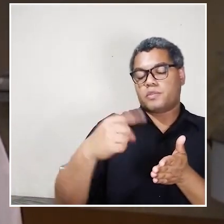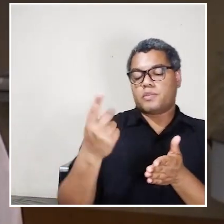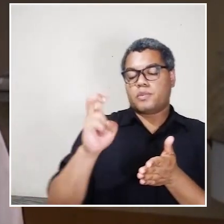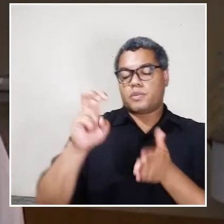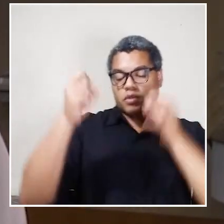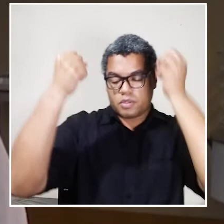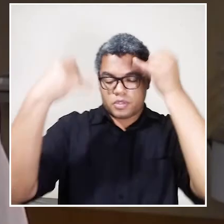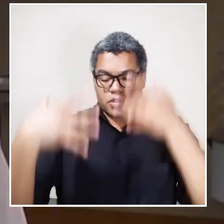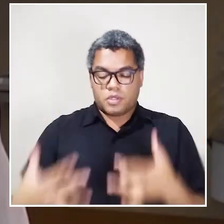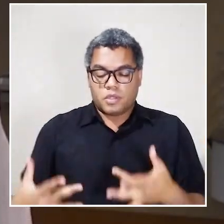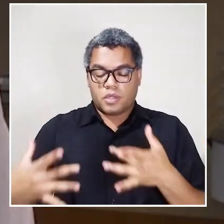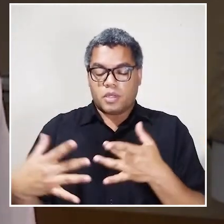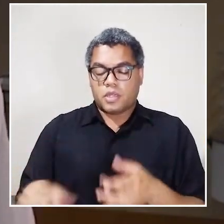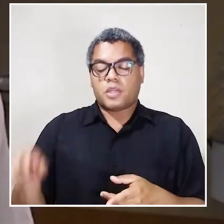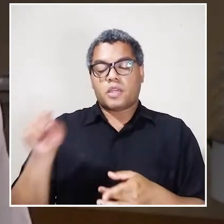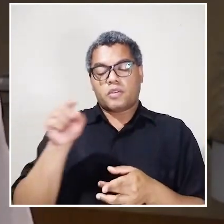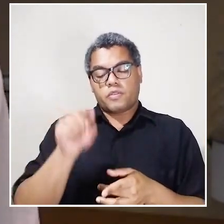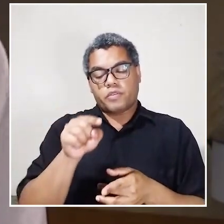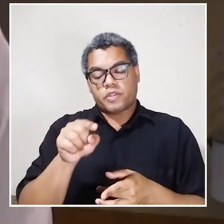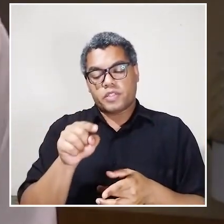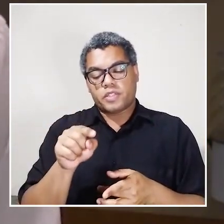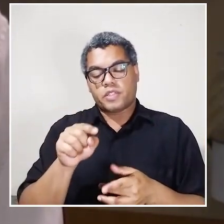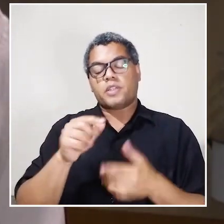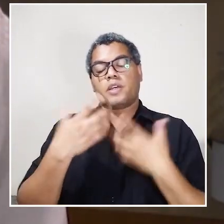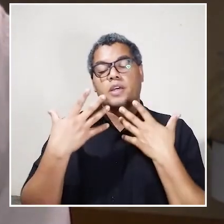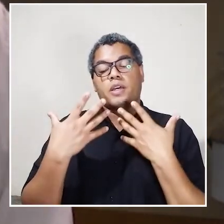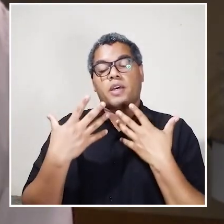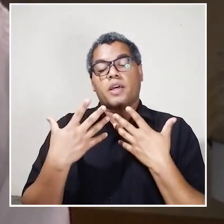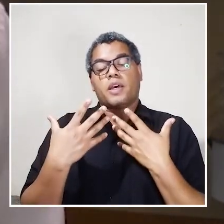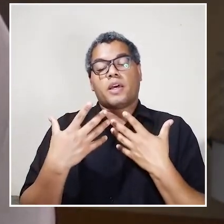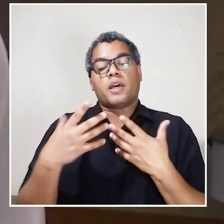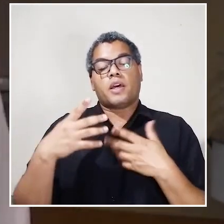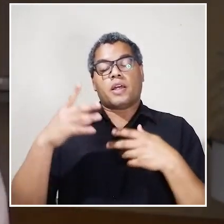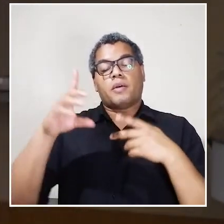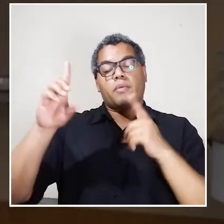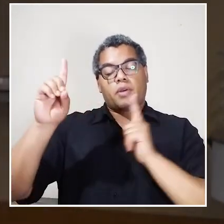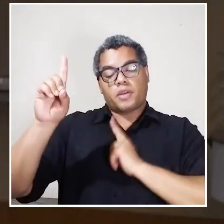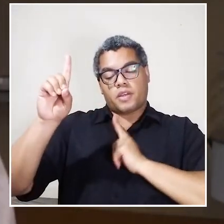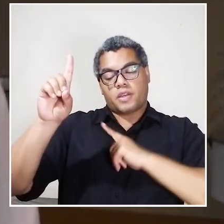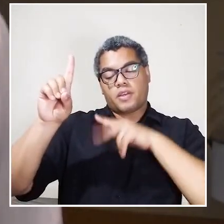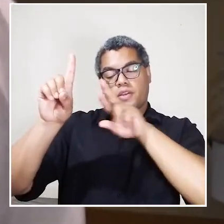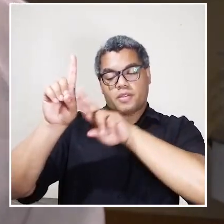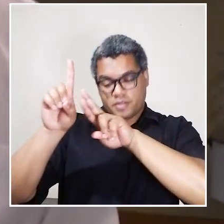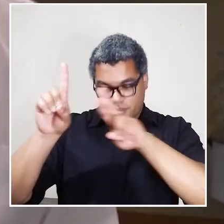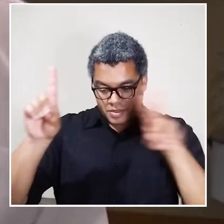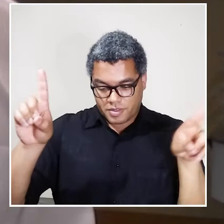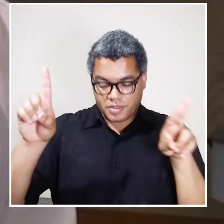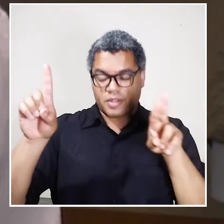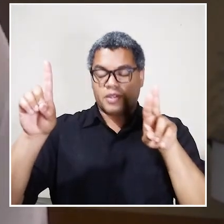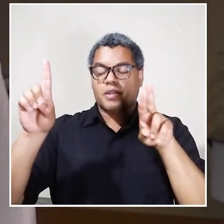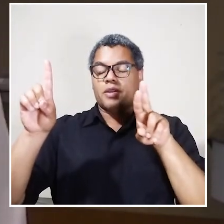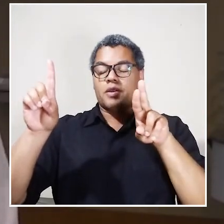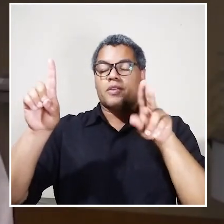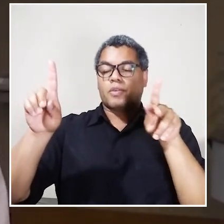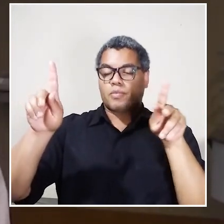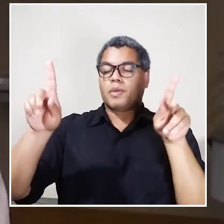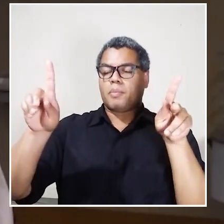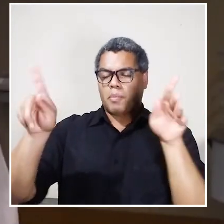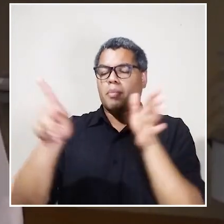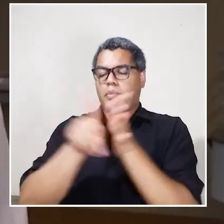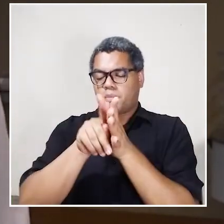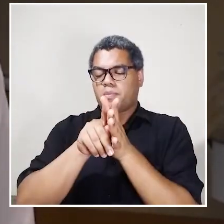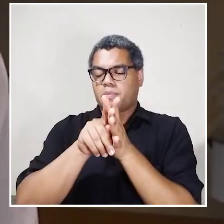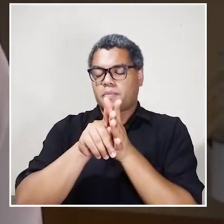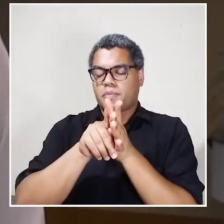assim, e a ti mesmo adquiriste renome, como hoje se vê. O nome do Senhor